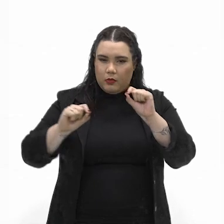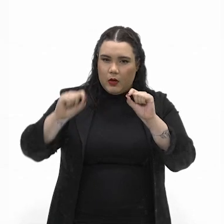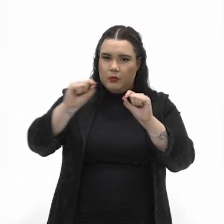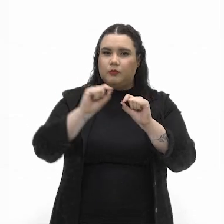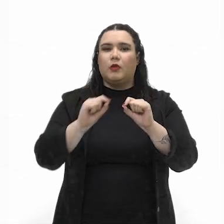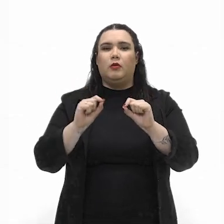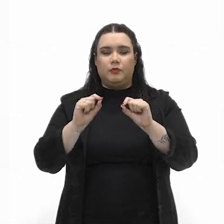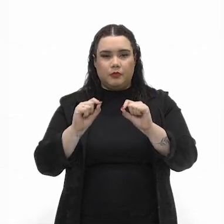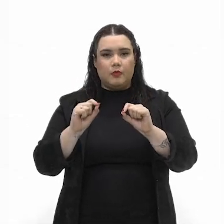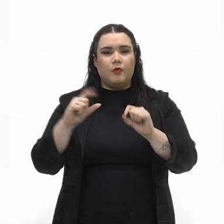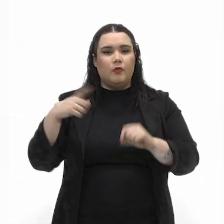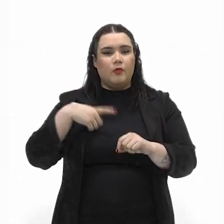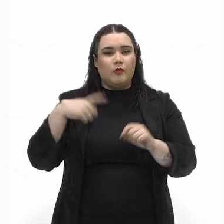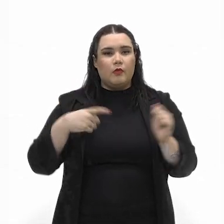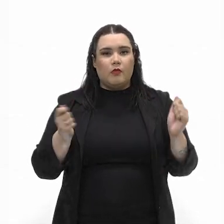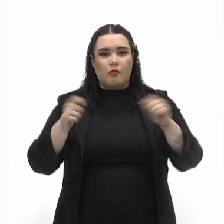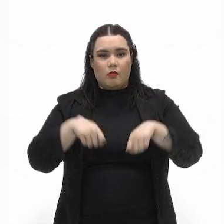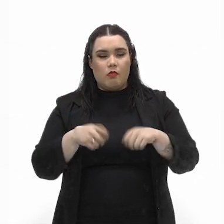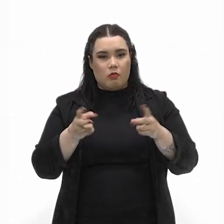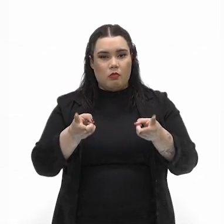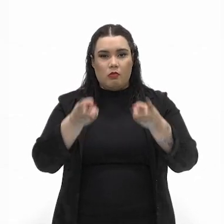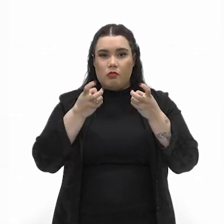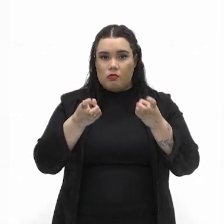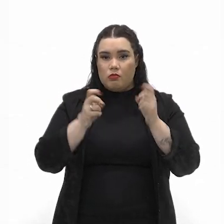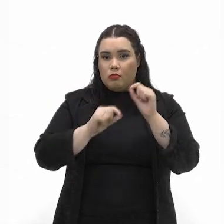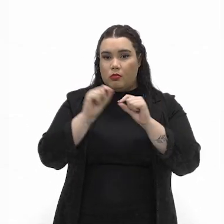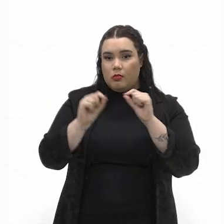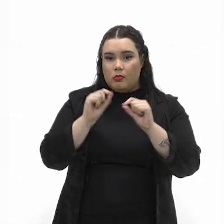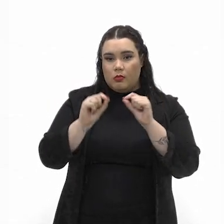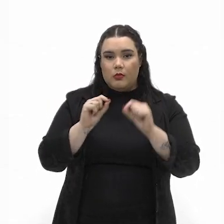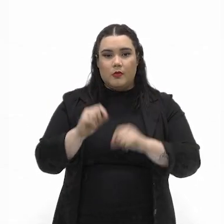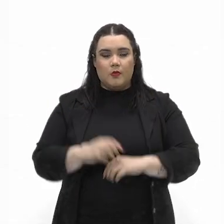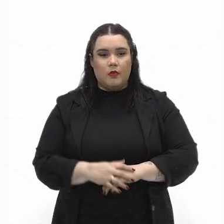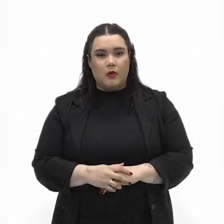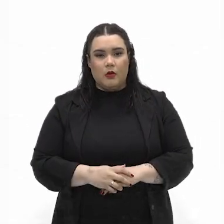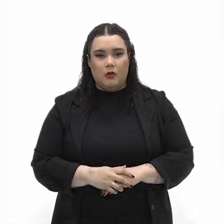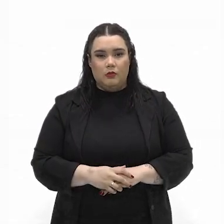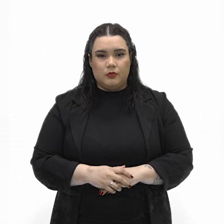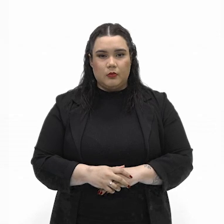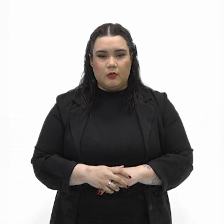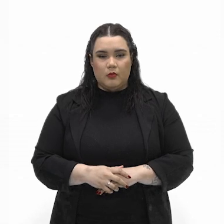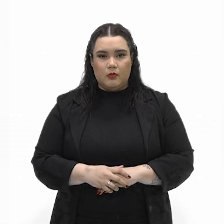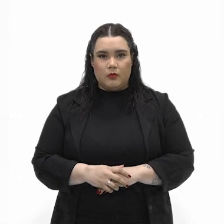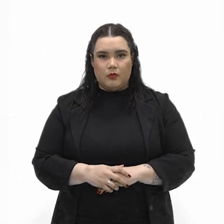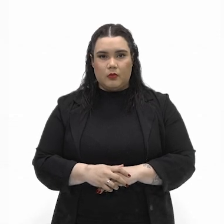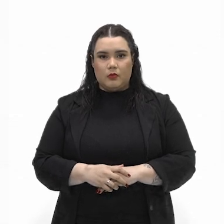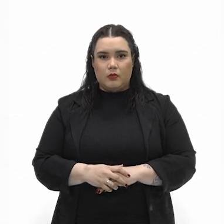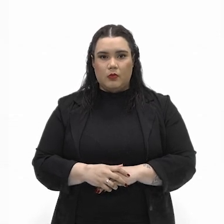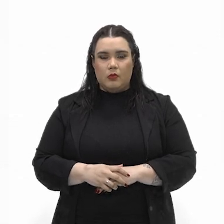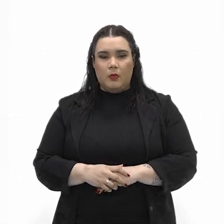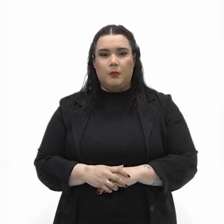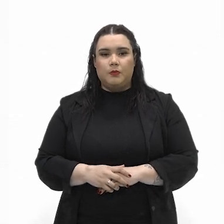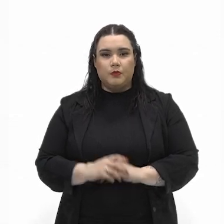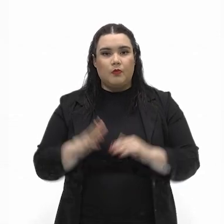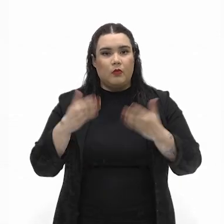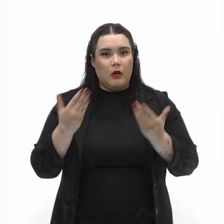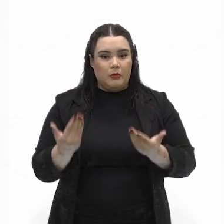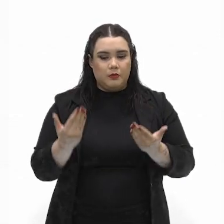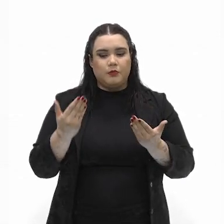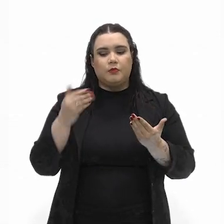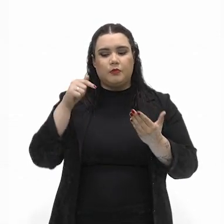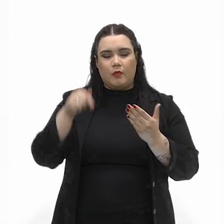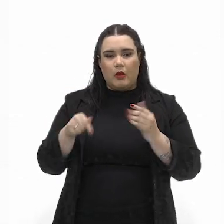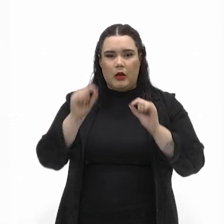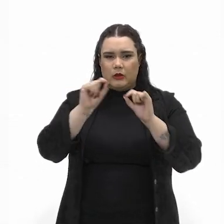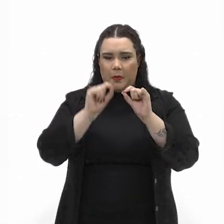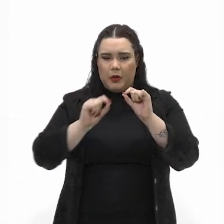elementares, a gente consegue perceber, pessoal, que várias partículas